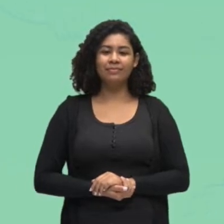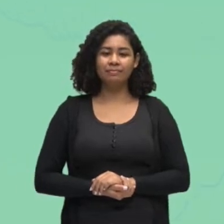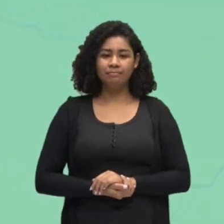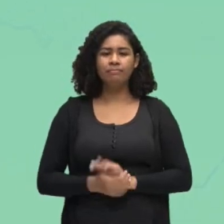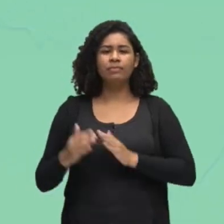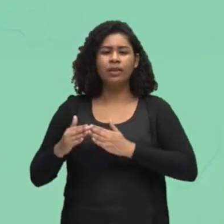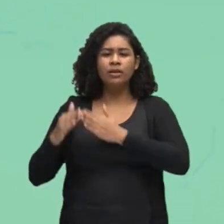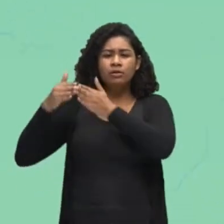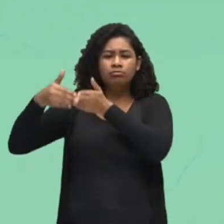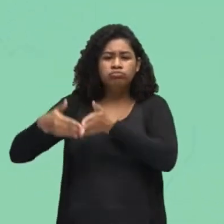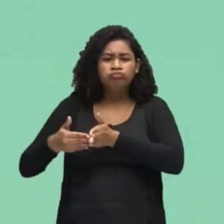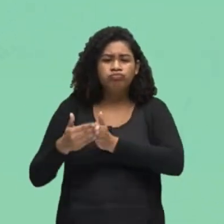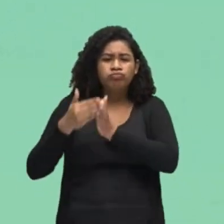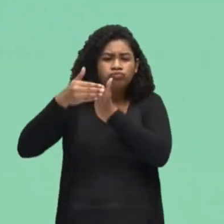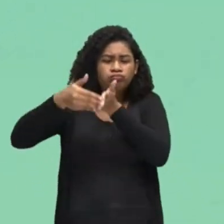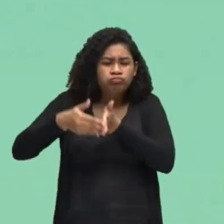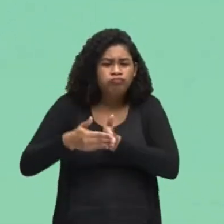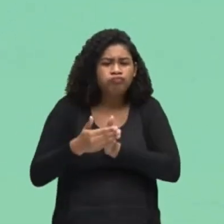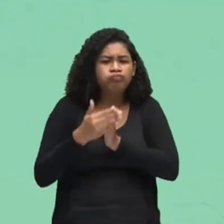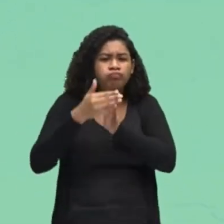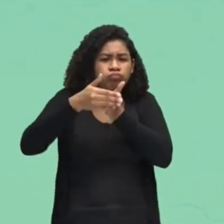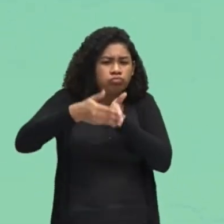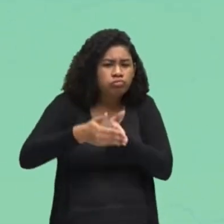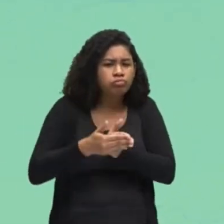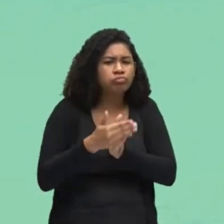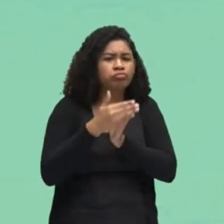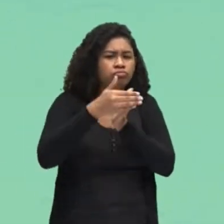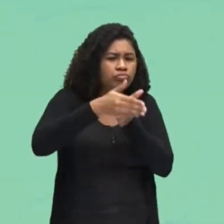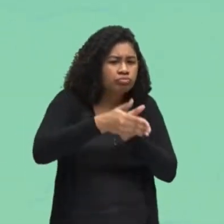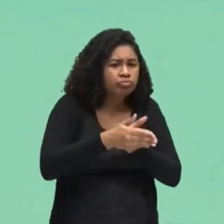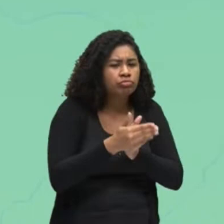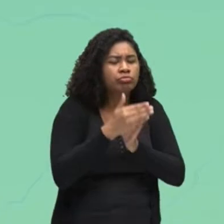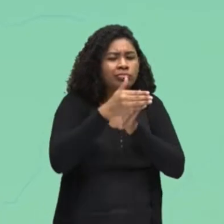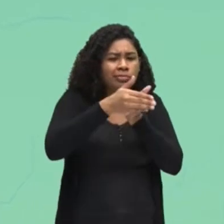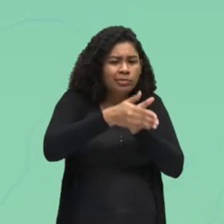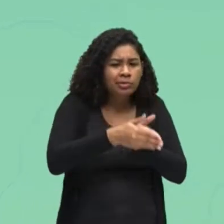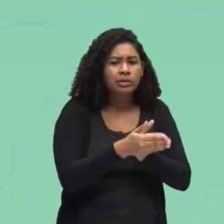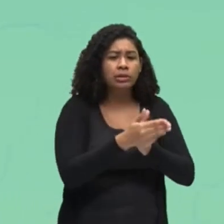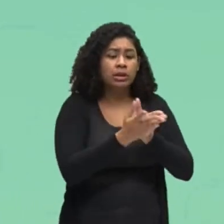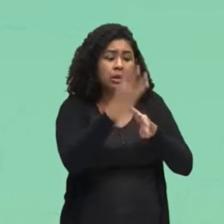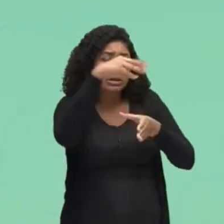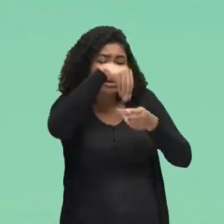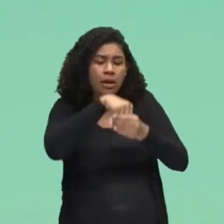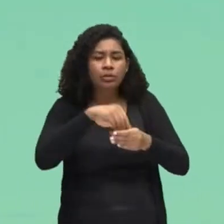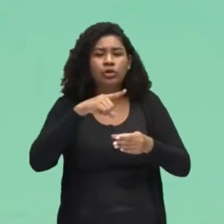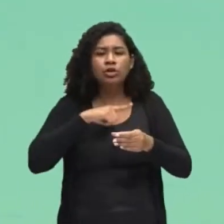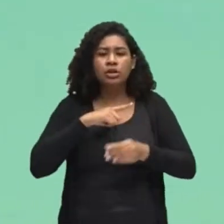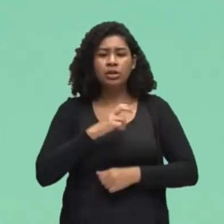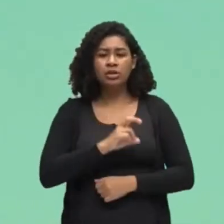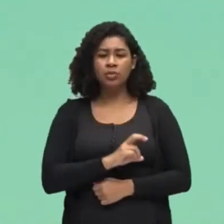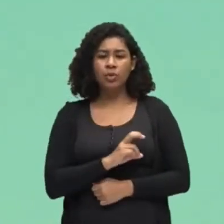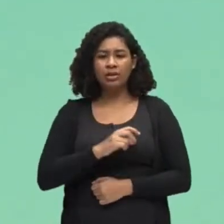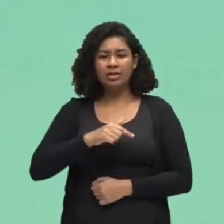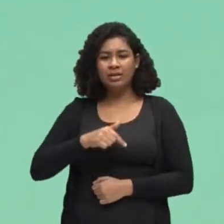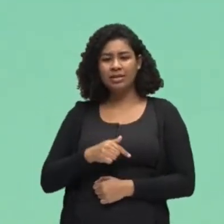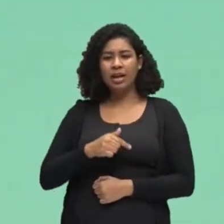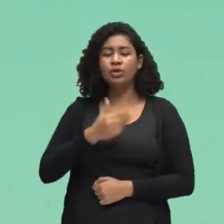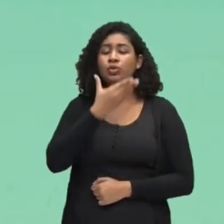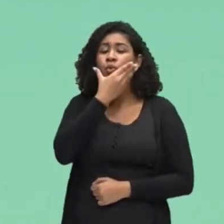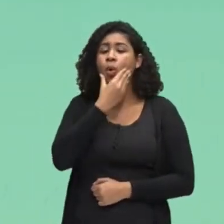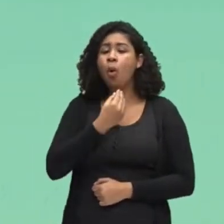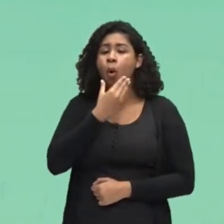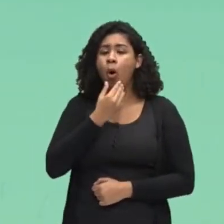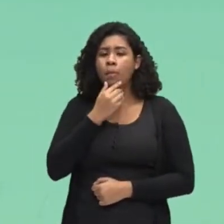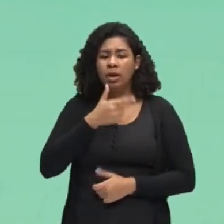Navegando o rio abaixo, a bordo do bergantim Vitória, com 57 homens armados, Orellana fez a perigosa